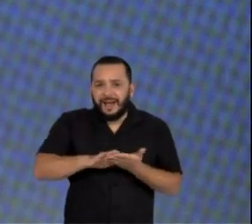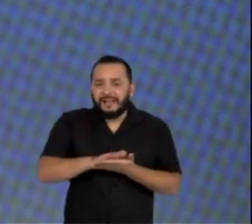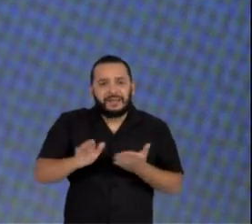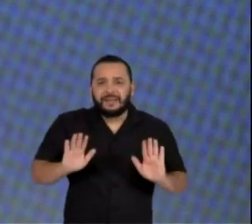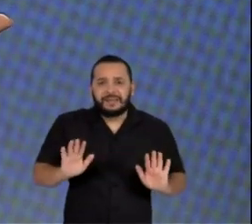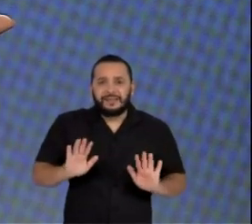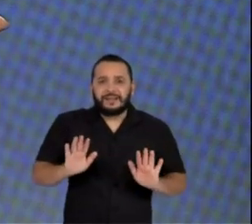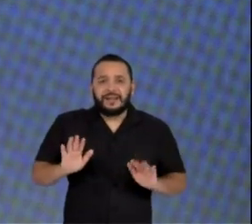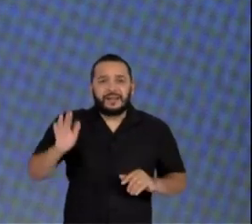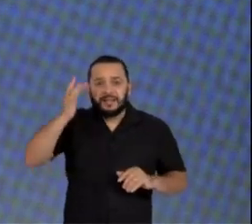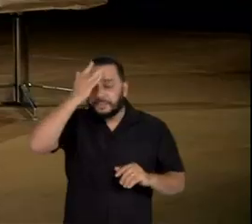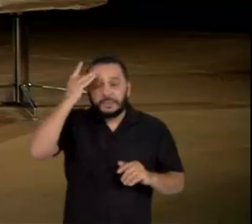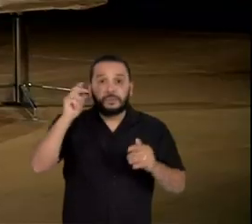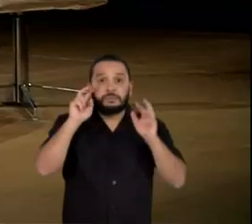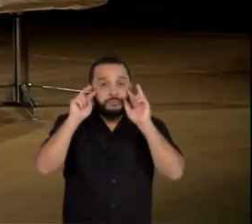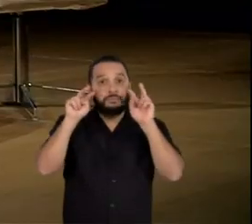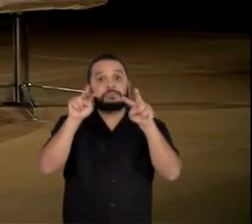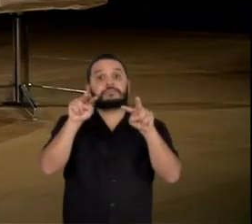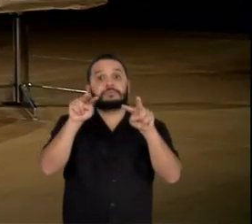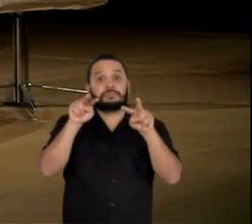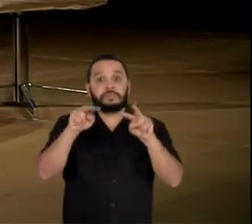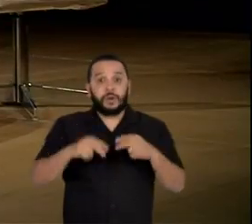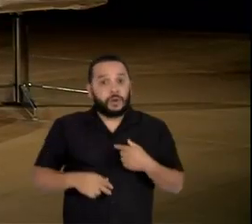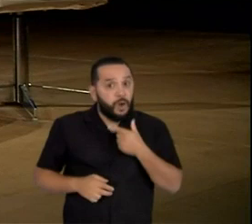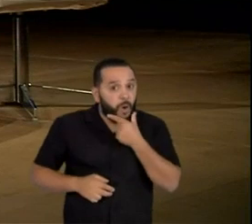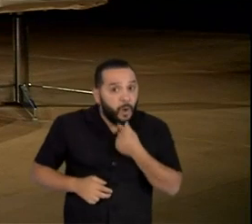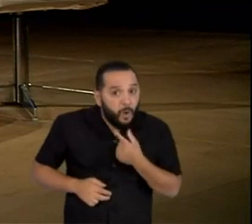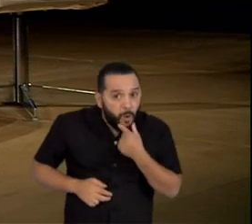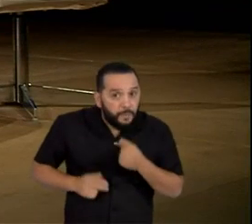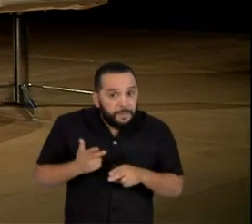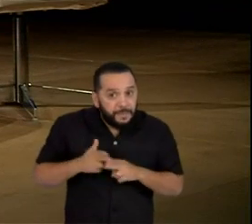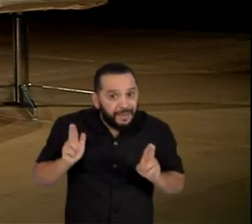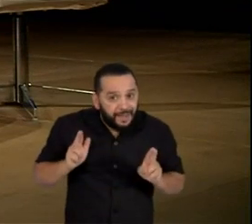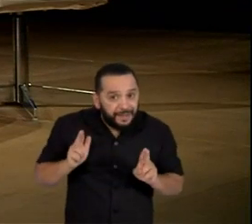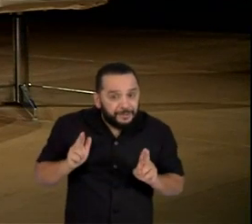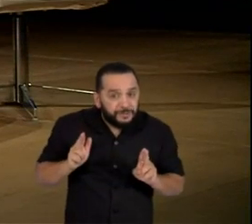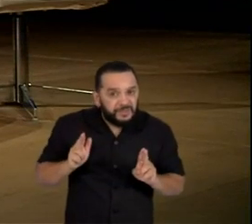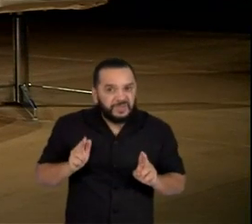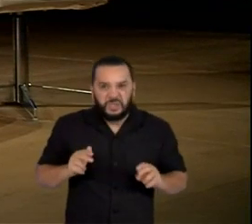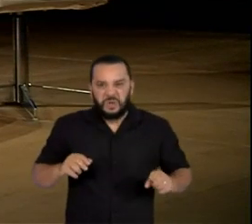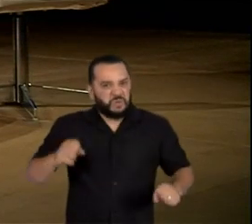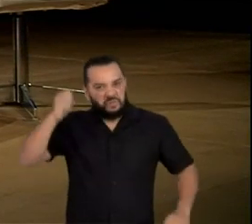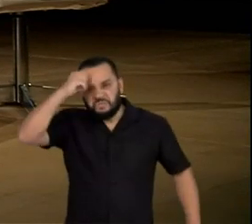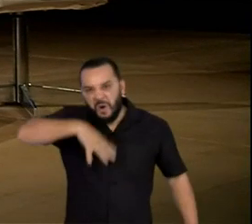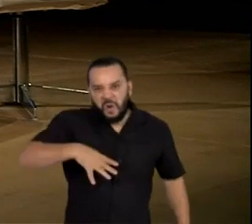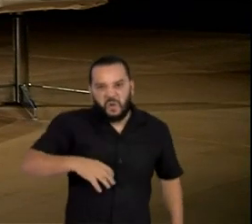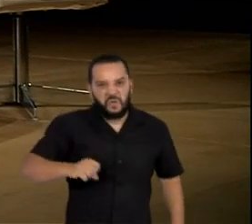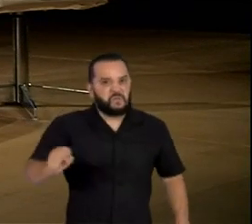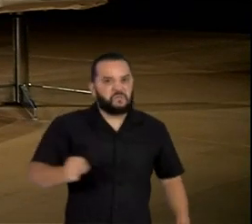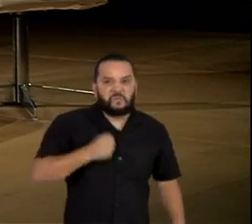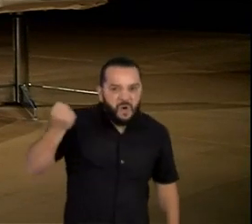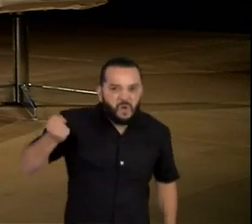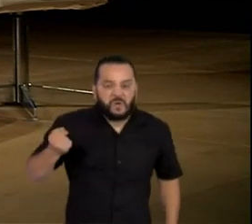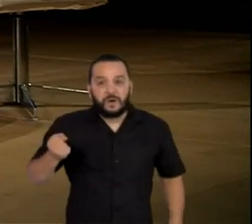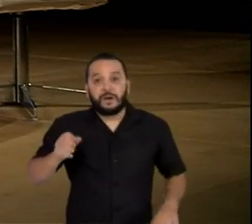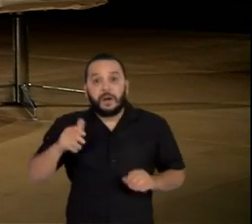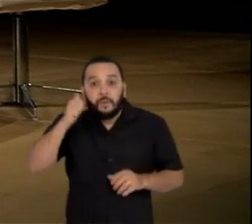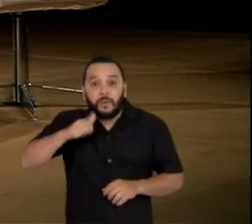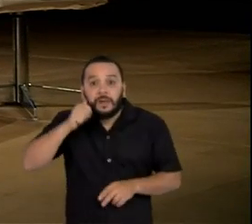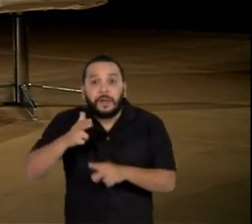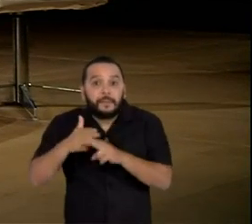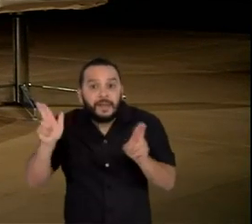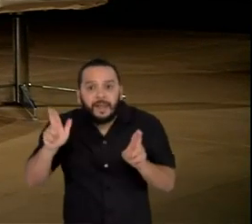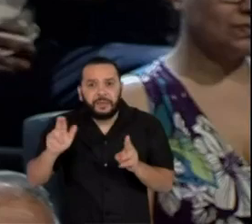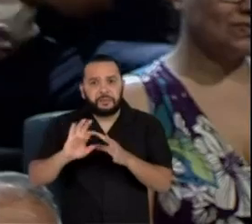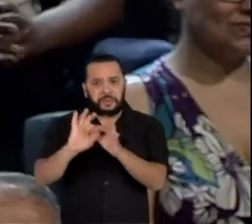voyeurismo. Sabe assim? Quando foi o Lobo, não. O Lobo não. Tinha uma reação. Os homens ficavam agredidos, né? Não